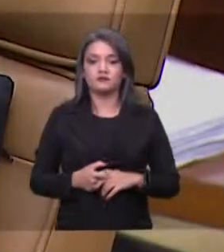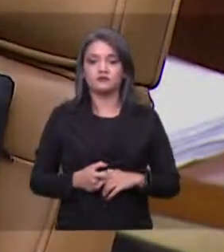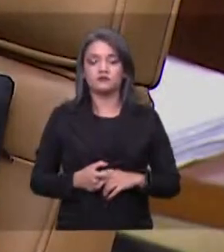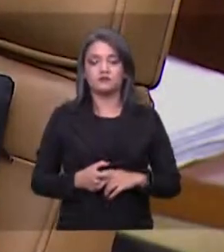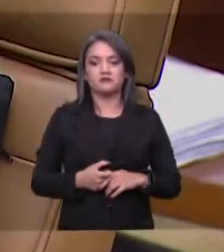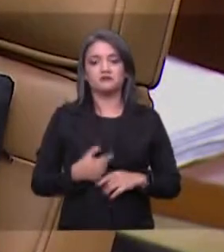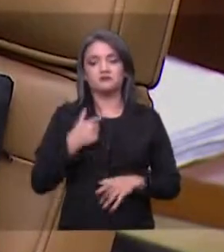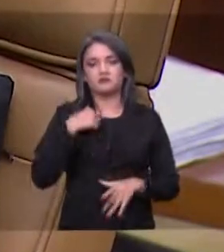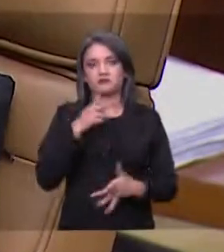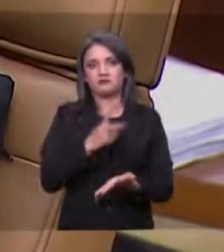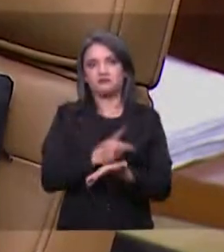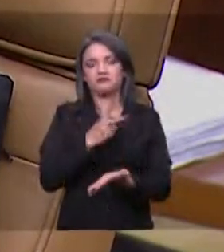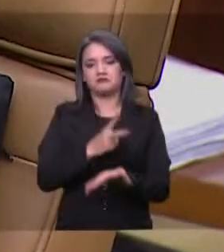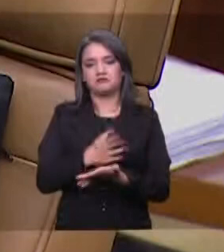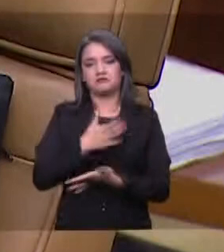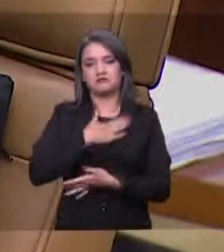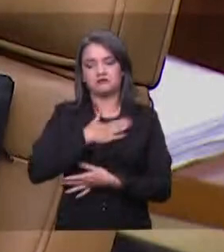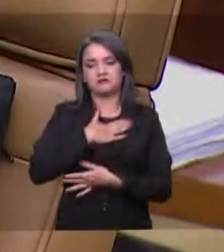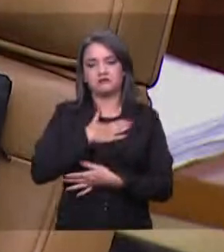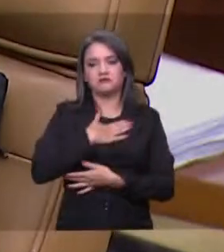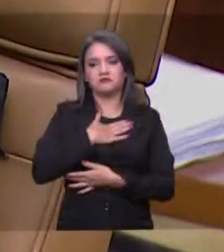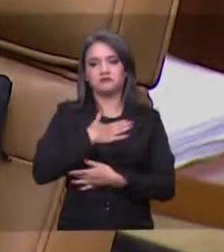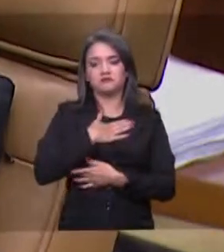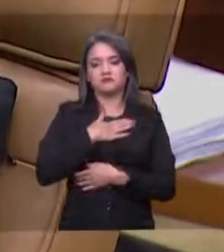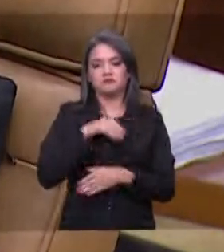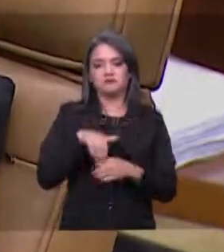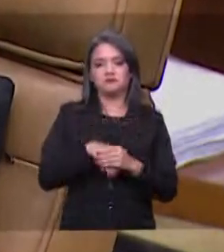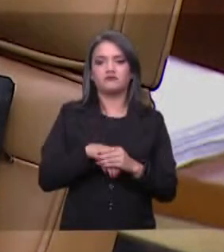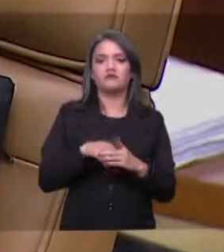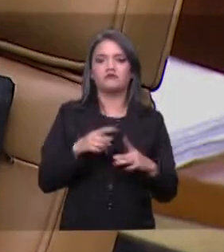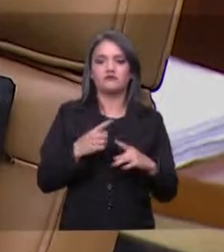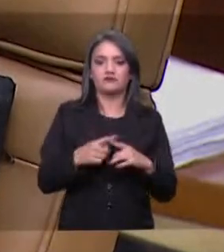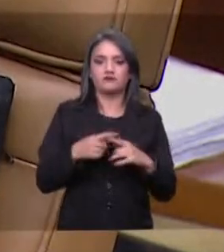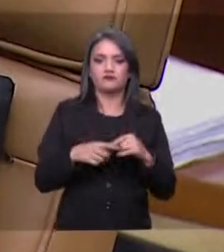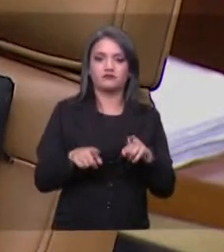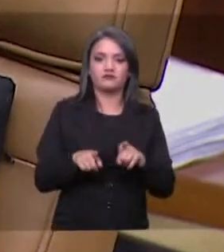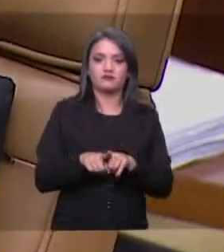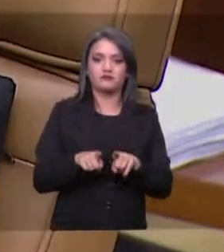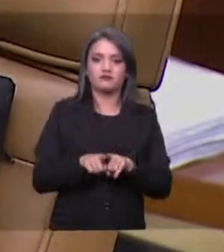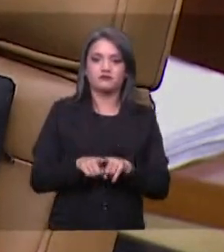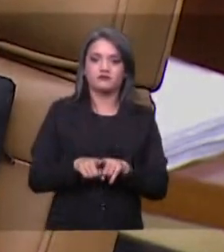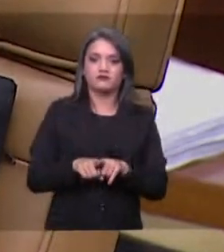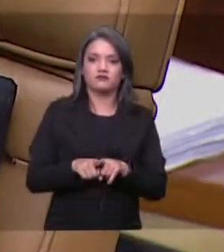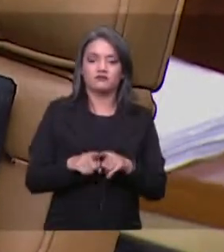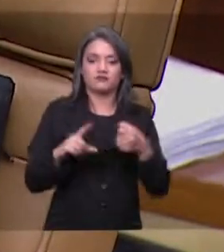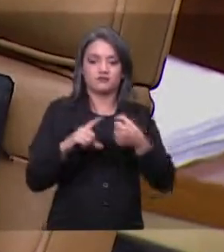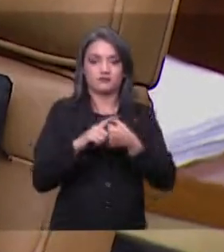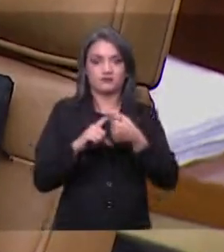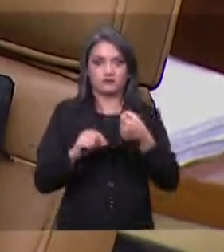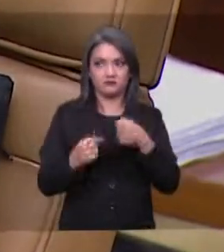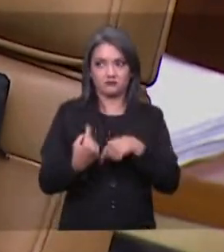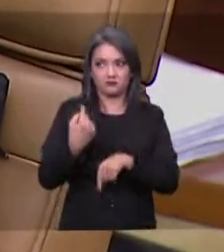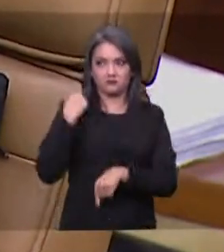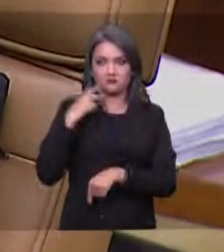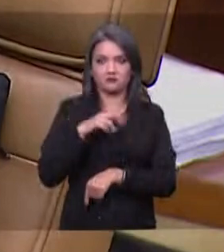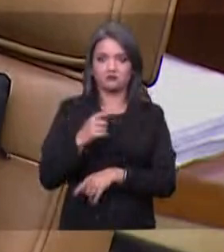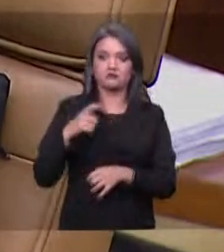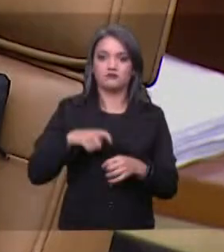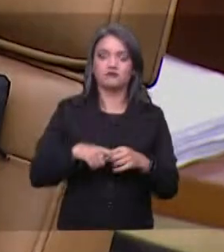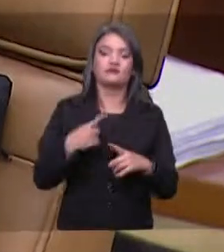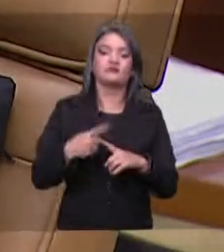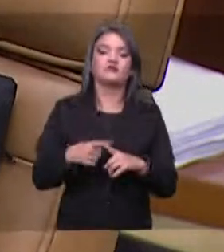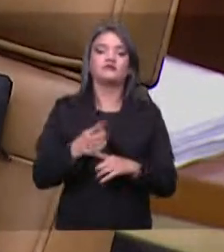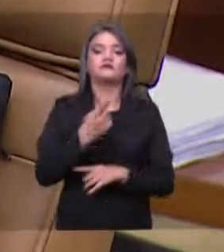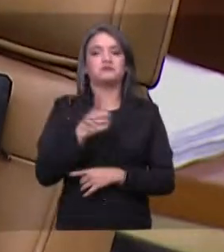essa proposição, porque também vou voltar lá no artigo inicial, porque é a minha última